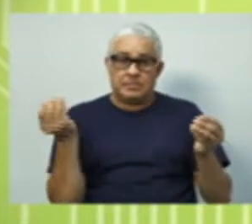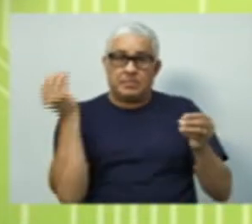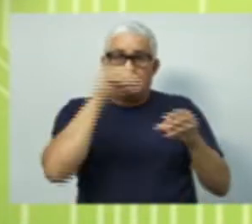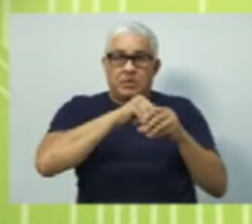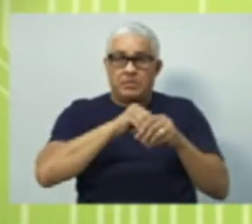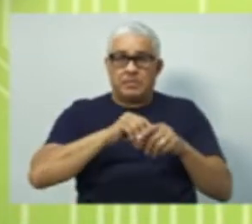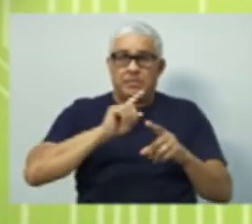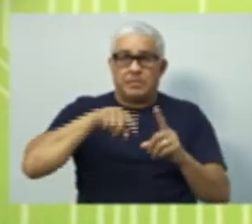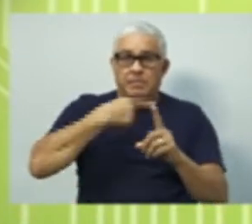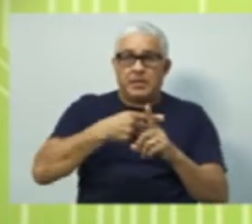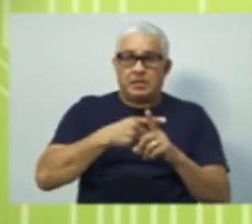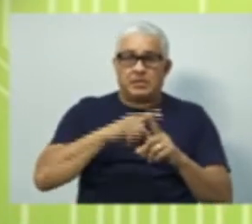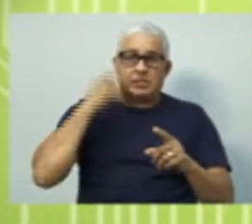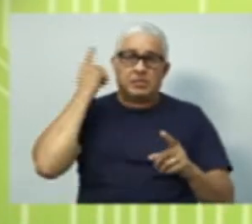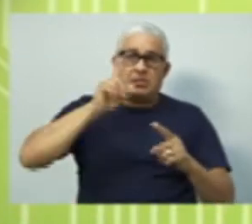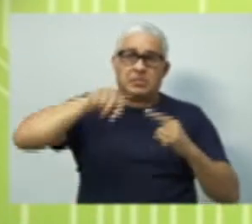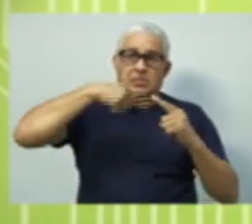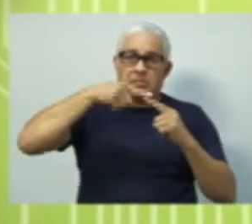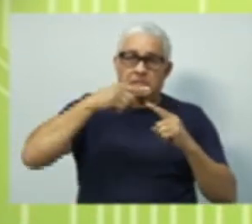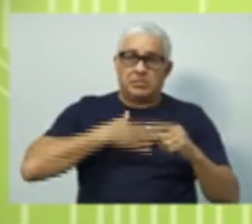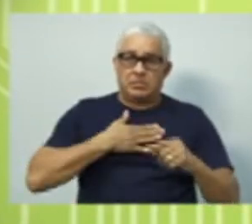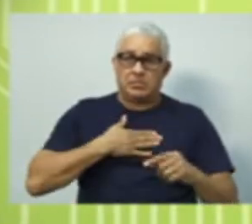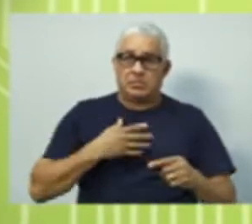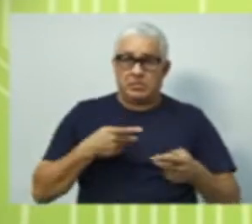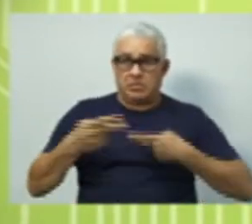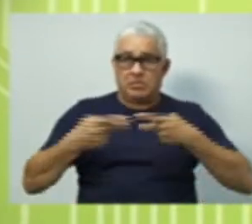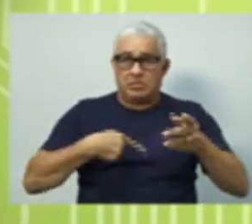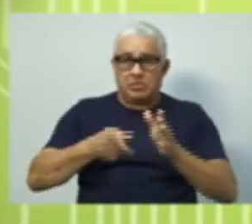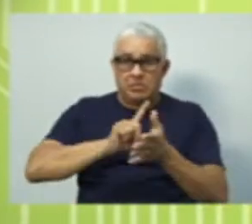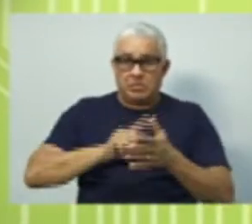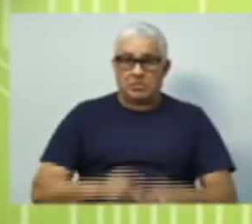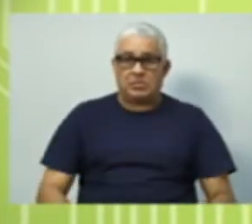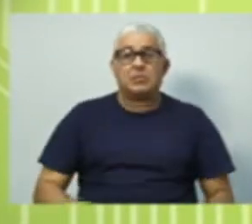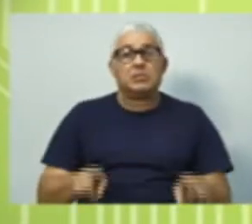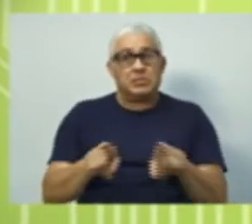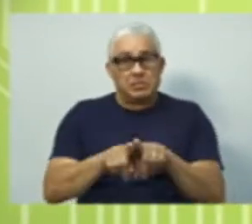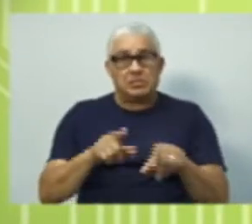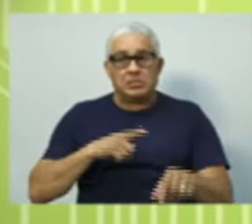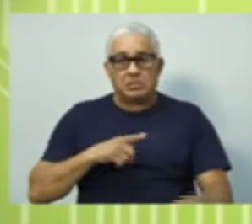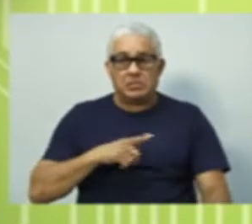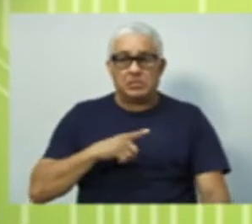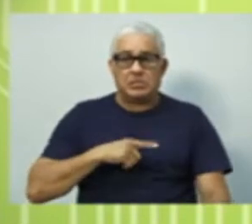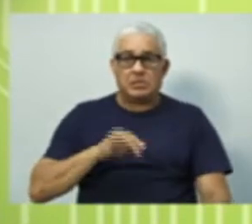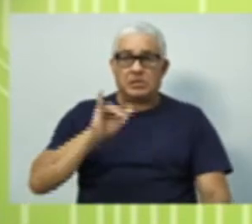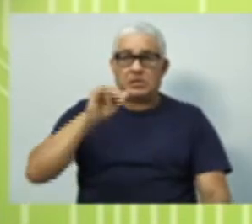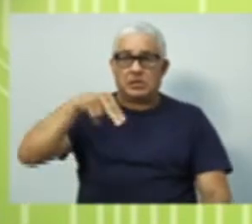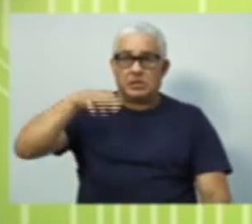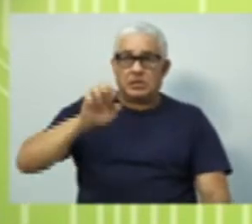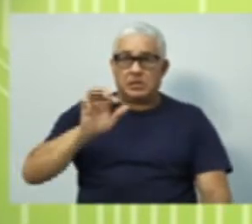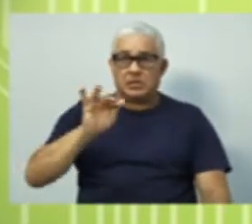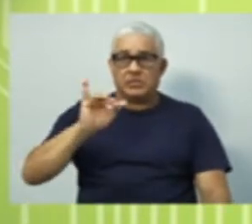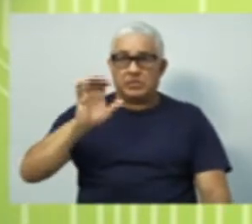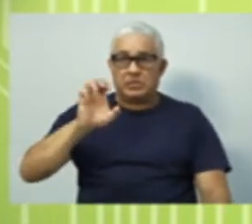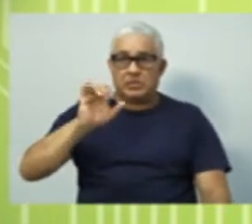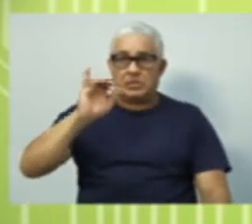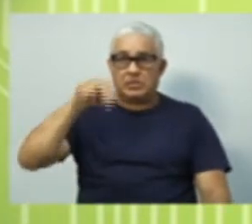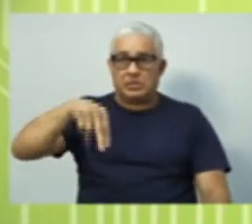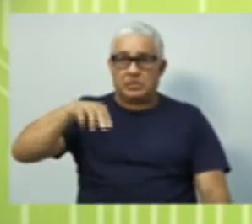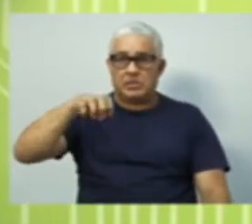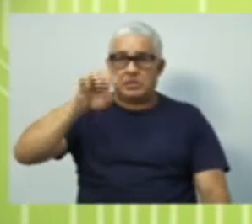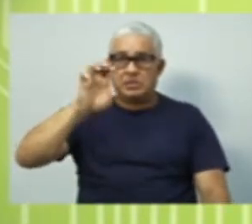necessários, ao máximo possível, conduzir o quê? Produzir ao máximo com aqueles únicos recursos que eu tenho. Então ele